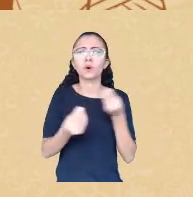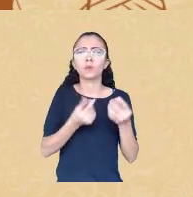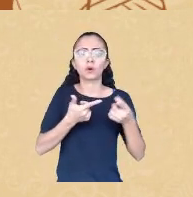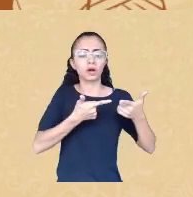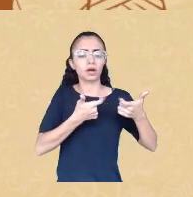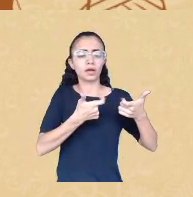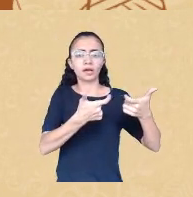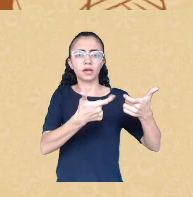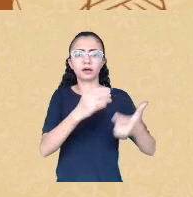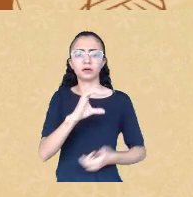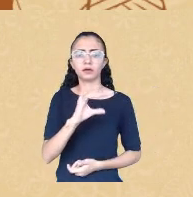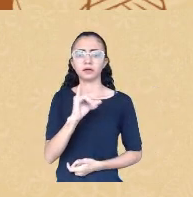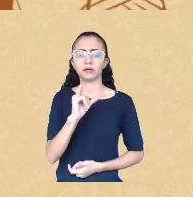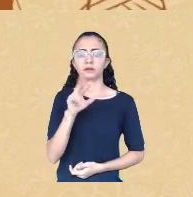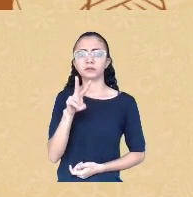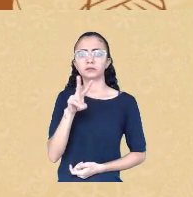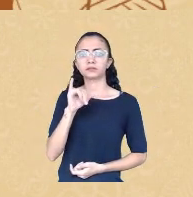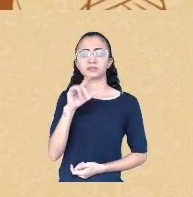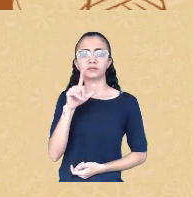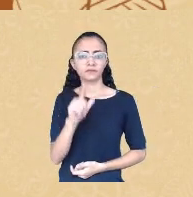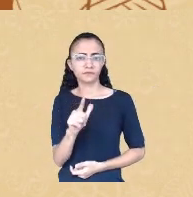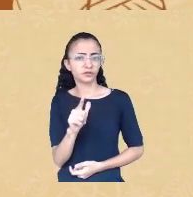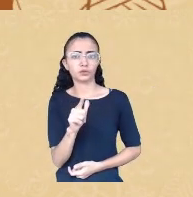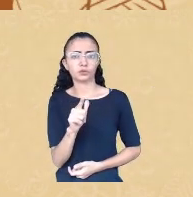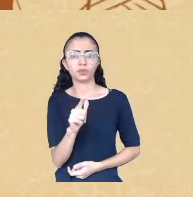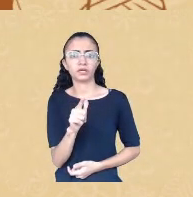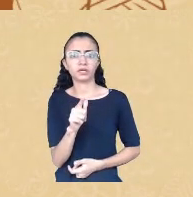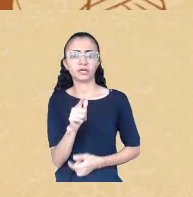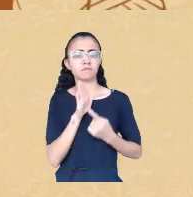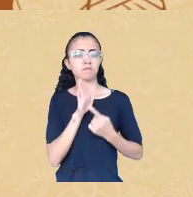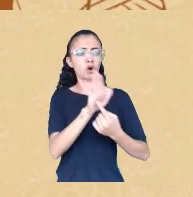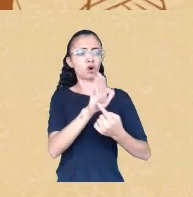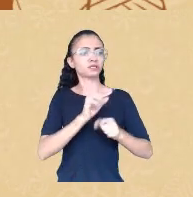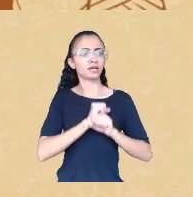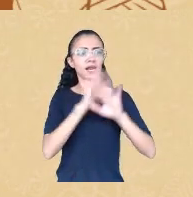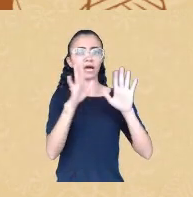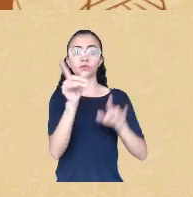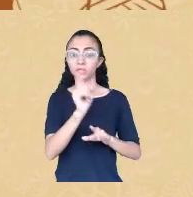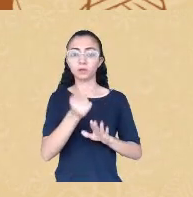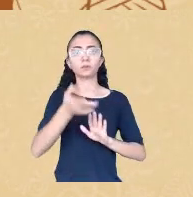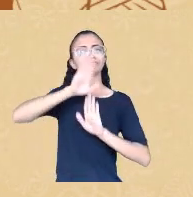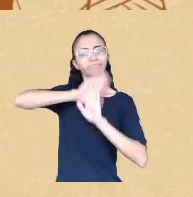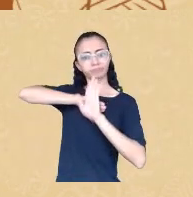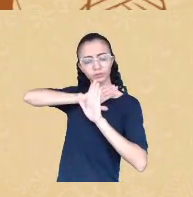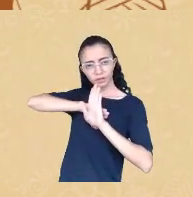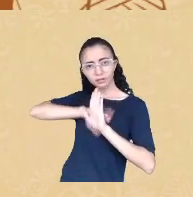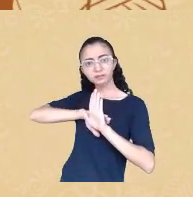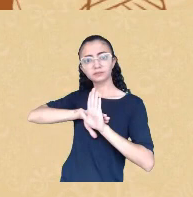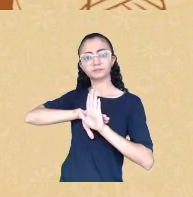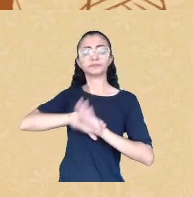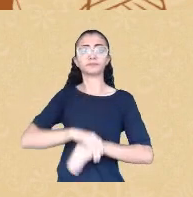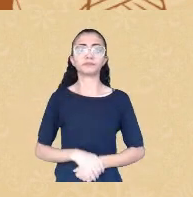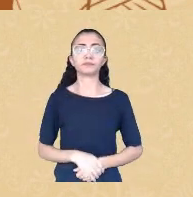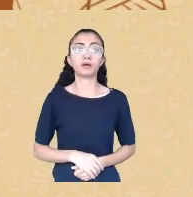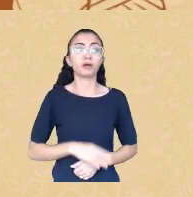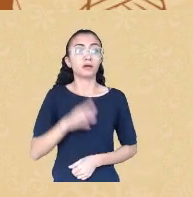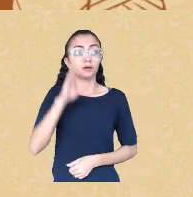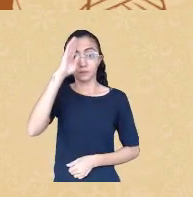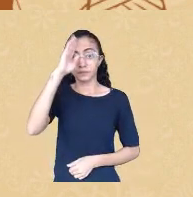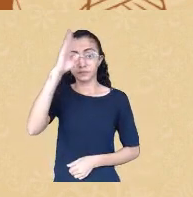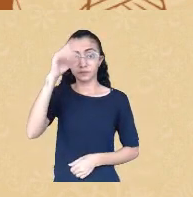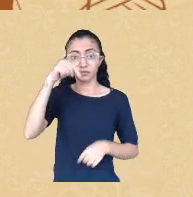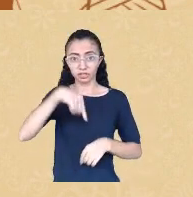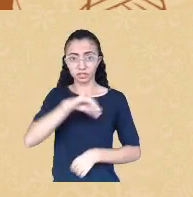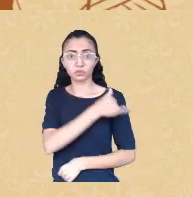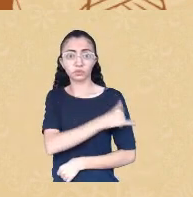uma guerra civil não anunciada, mas que está presente, e que, principalmente a gente aqui no Rio de Janeiro, vê isso cotidianamente, né? A